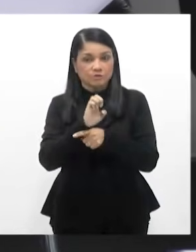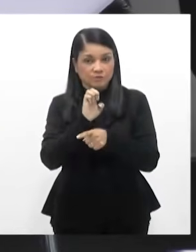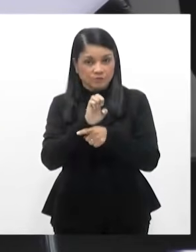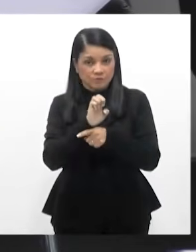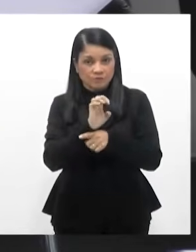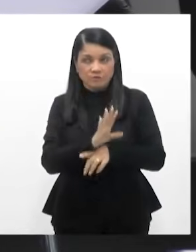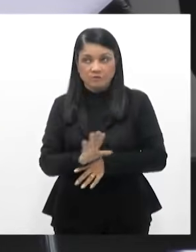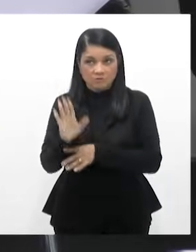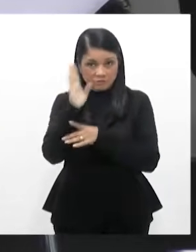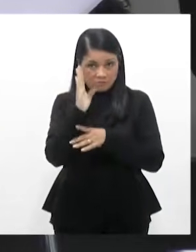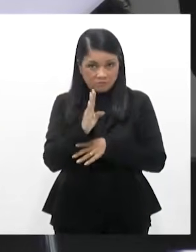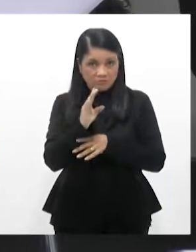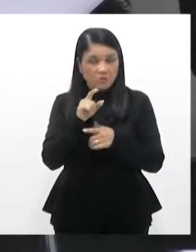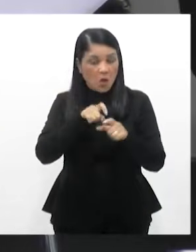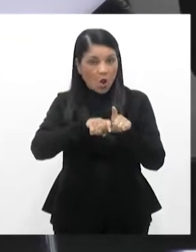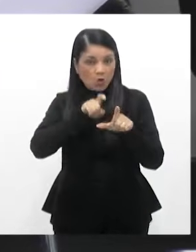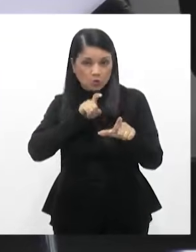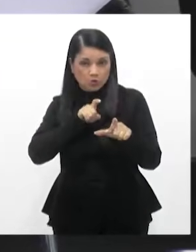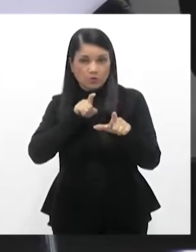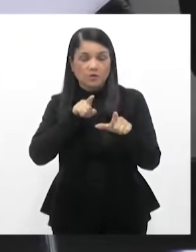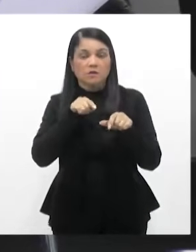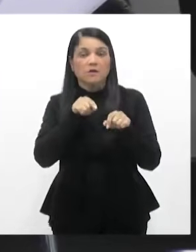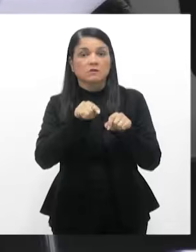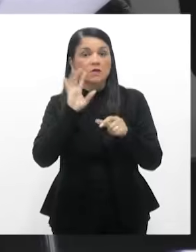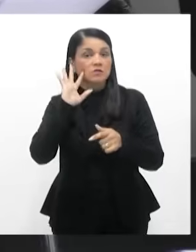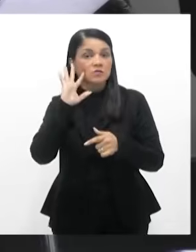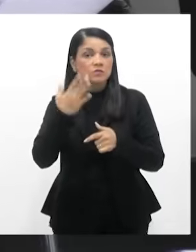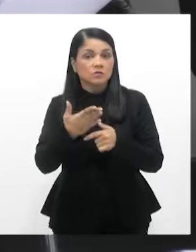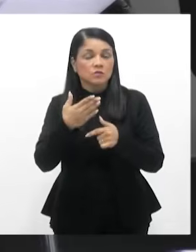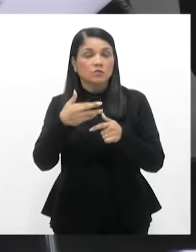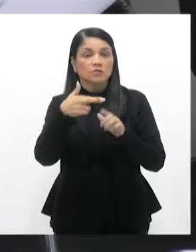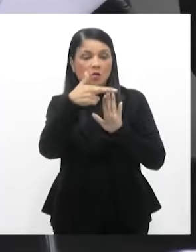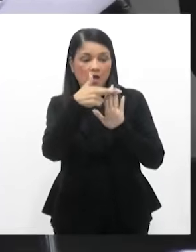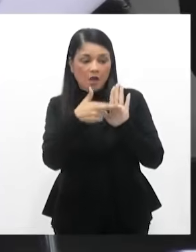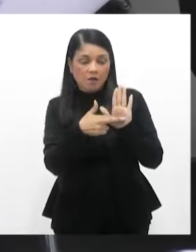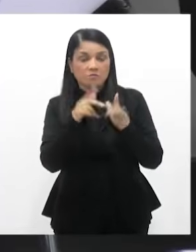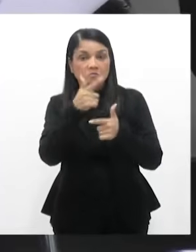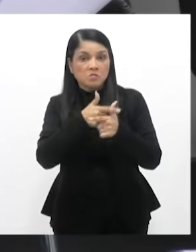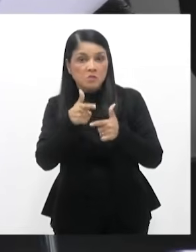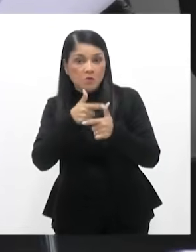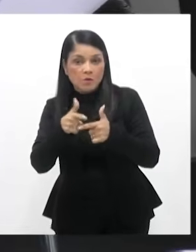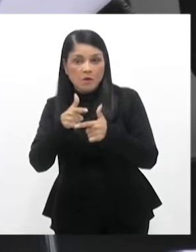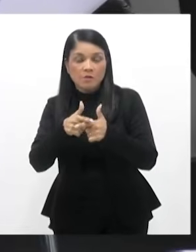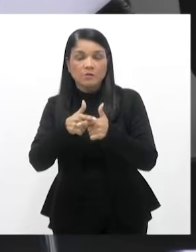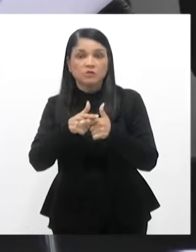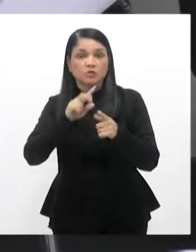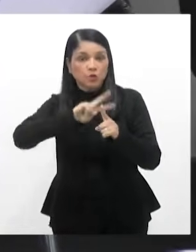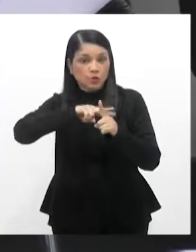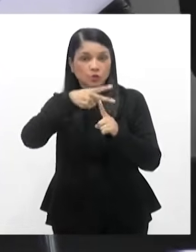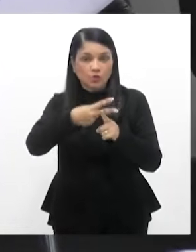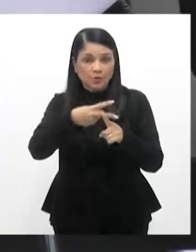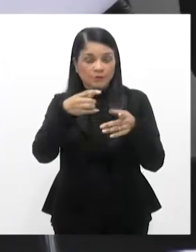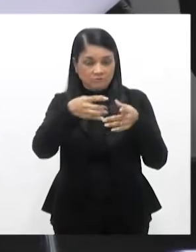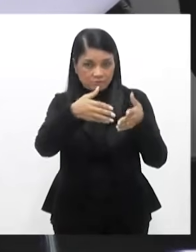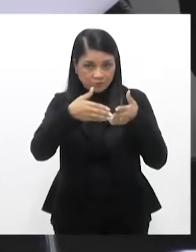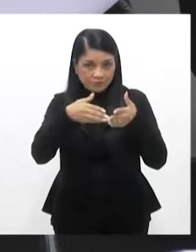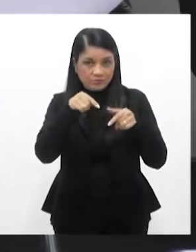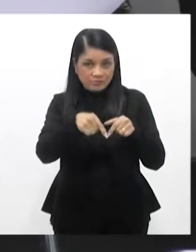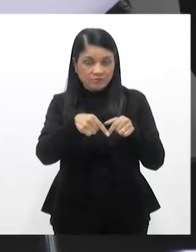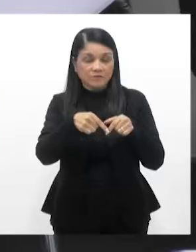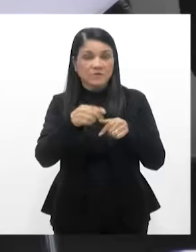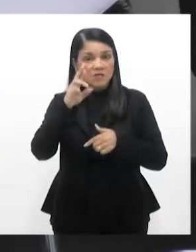possuem autonomia relativa na solução normativa do problema de dupla vacância da chefia do